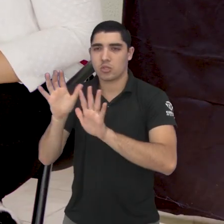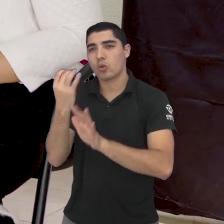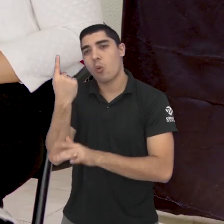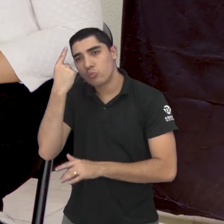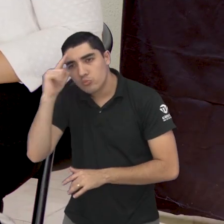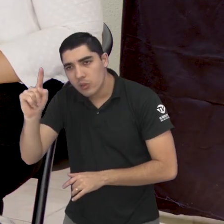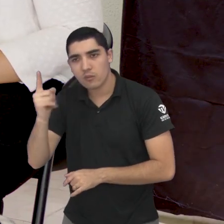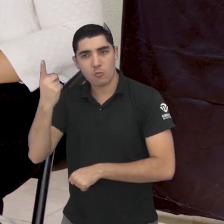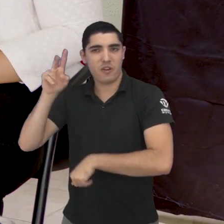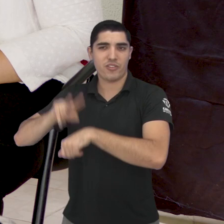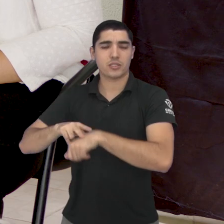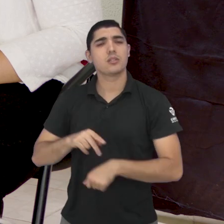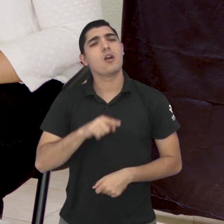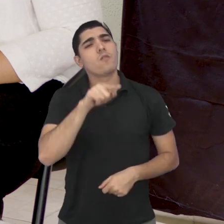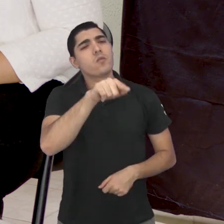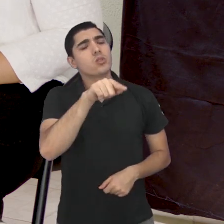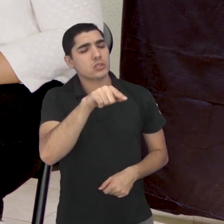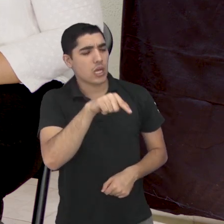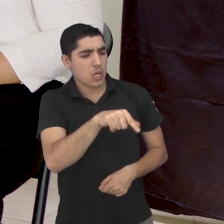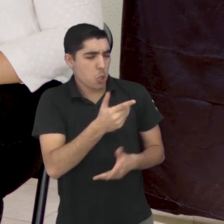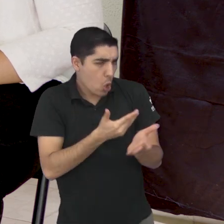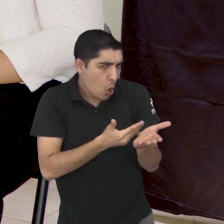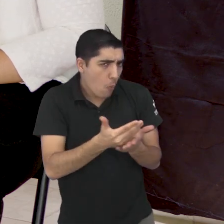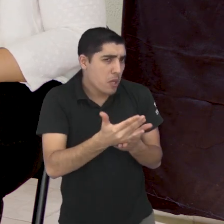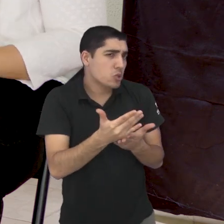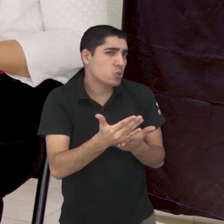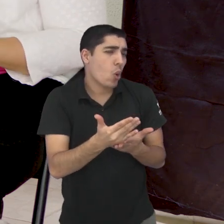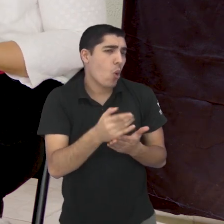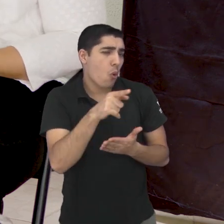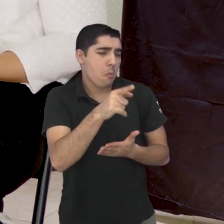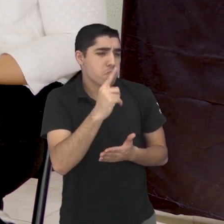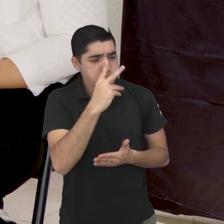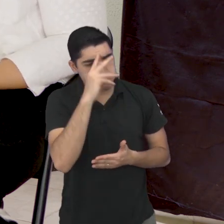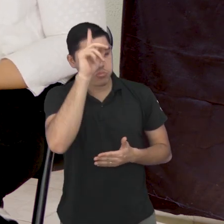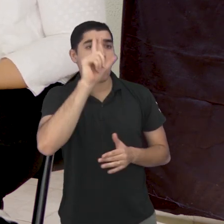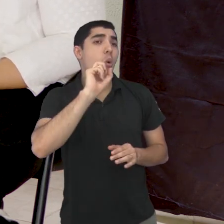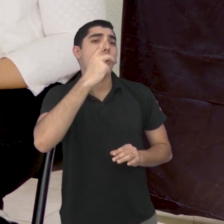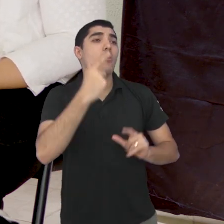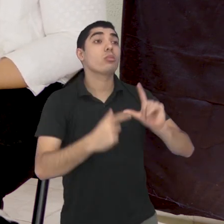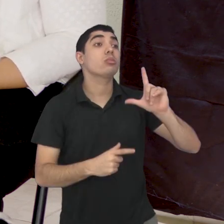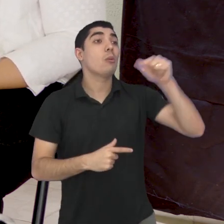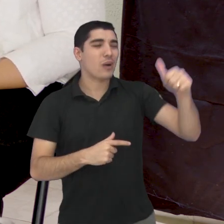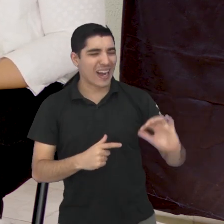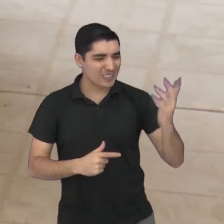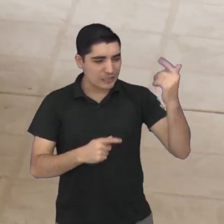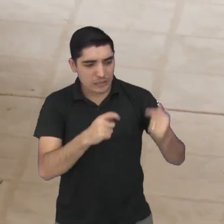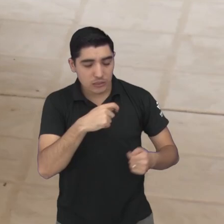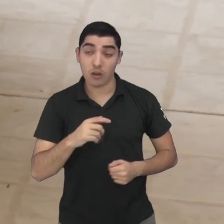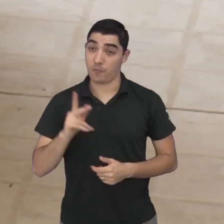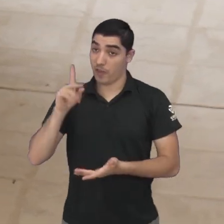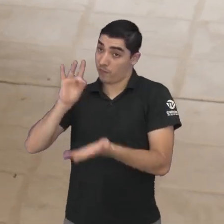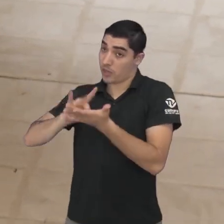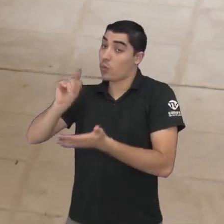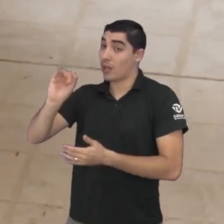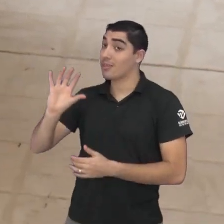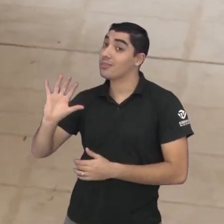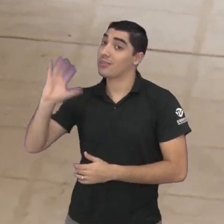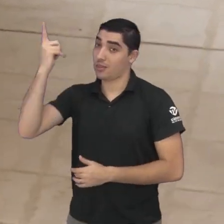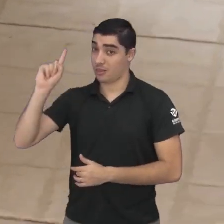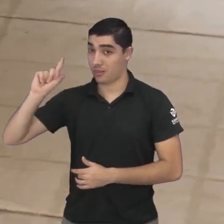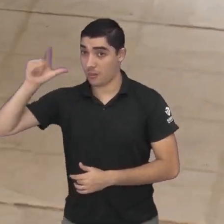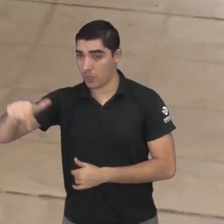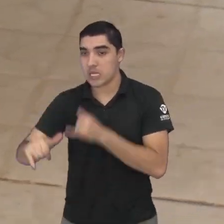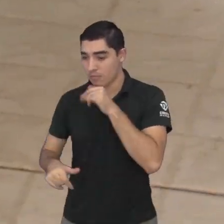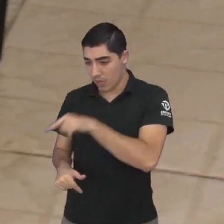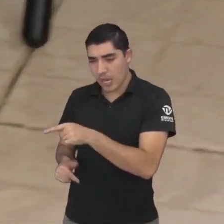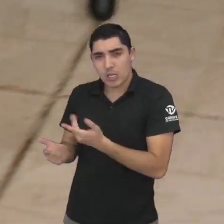adotou ele, ou é uma coisa que veio depois? Na verdade, veio depois. Ele começou a juntar tártaro e ele é um